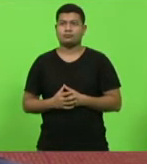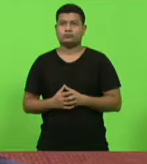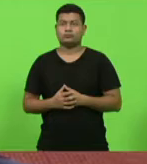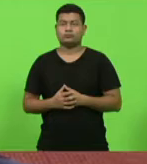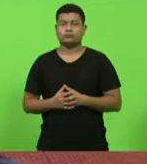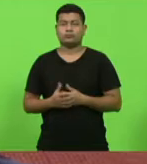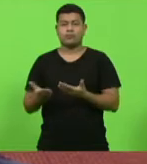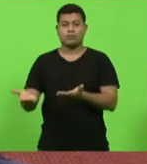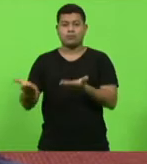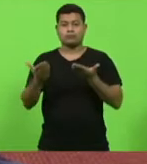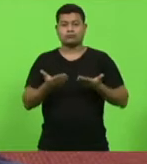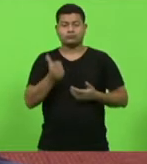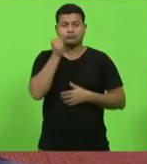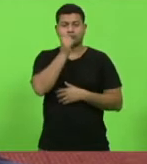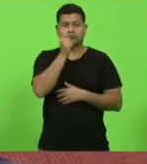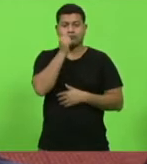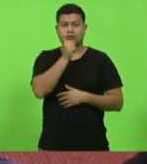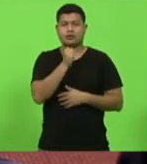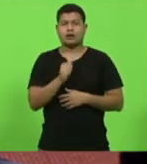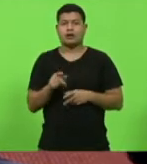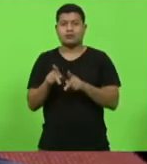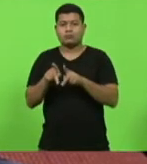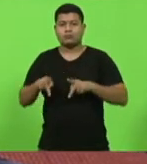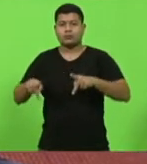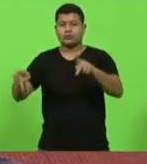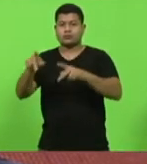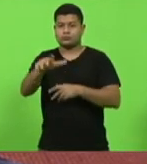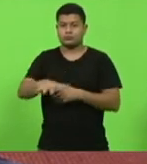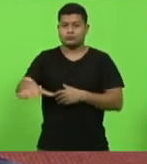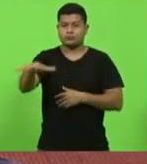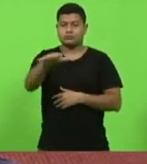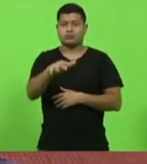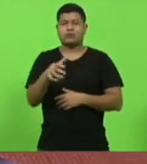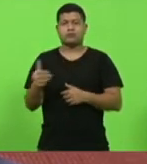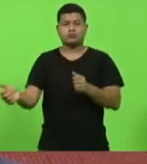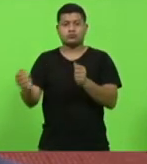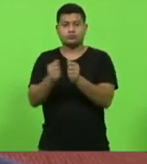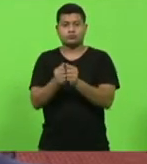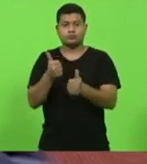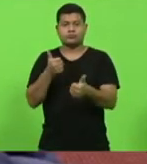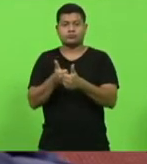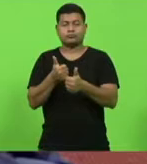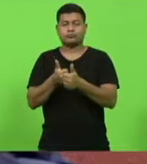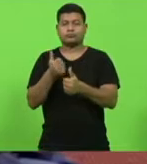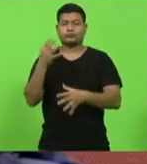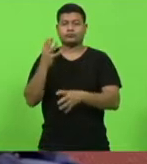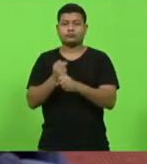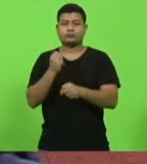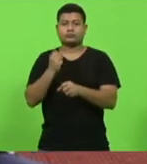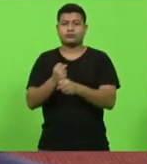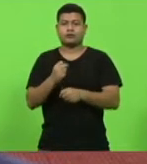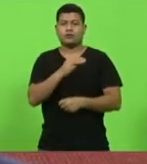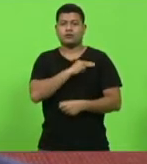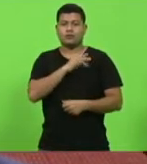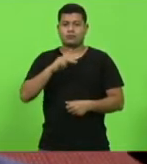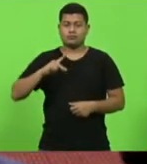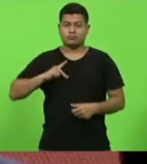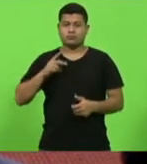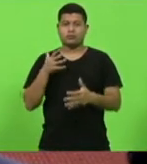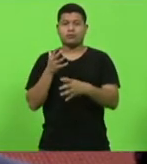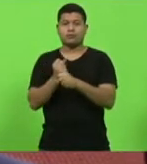e convidamos a excelentíssima senhora procuradora-geral junto ao Tribunal de Contas Ministério Público de contas de Santa Catarina